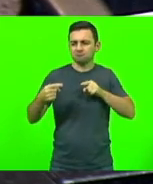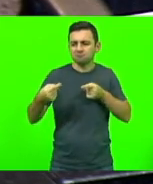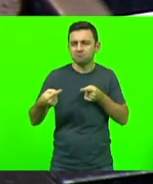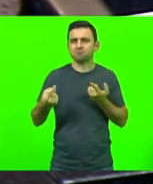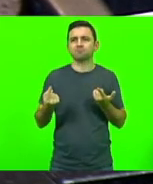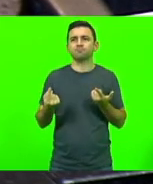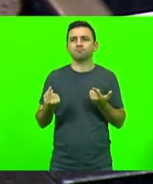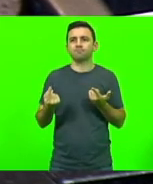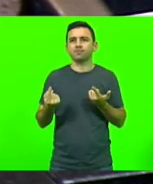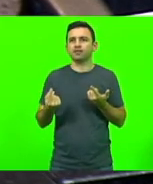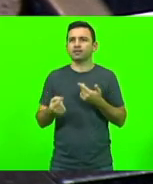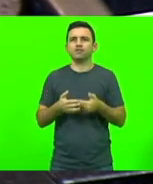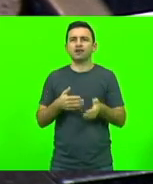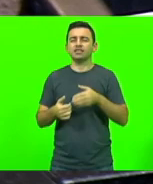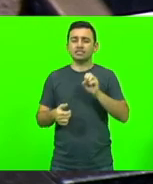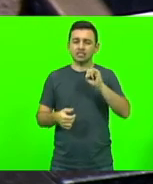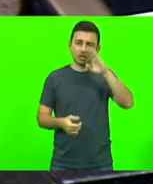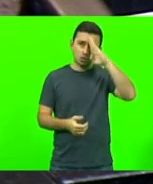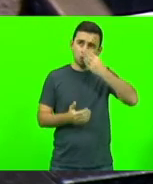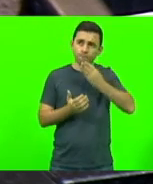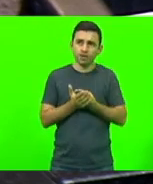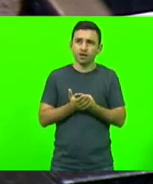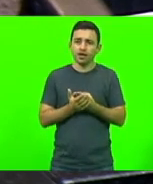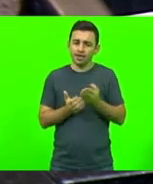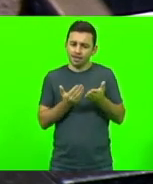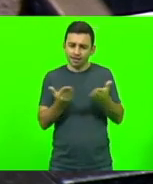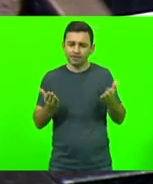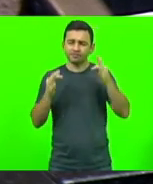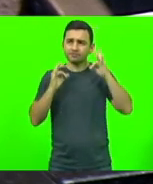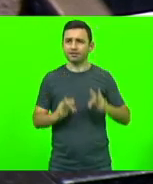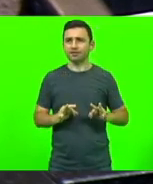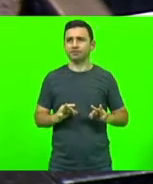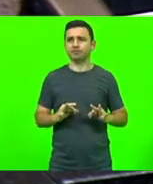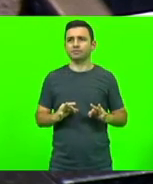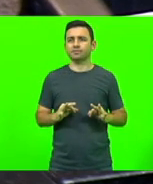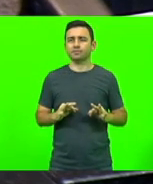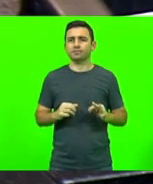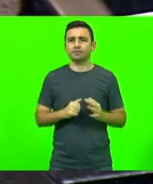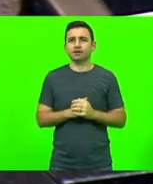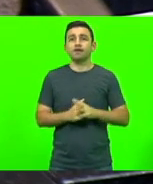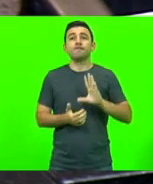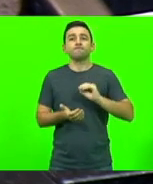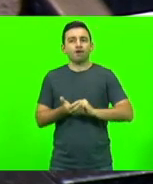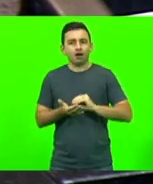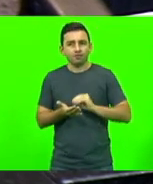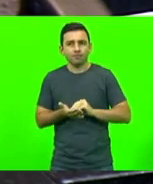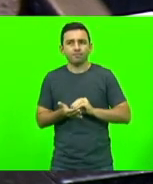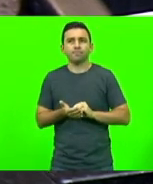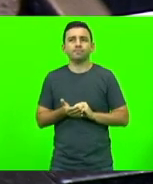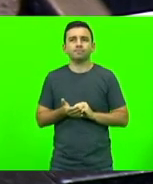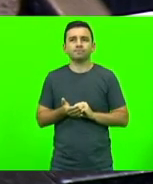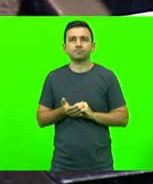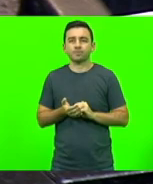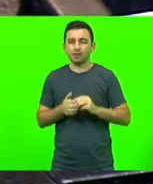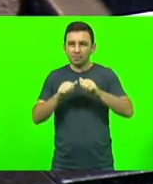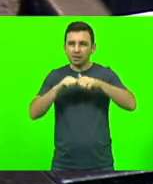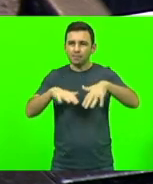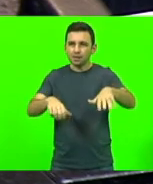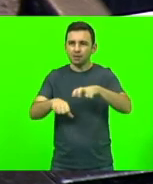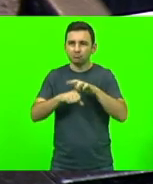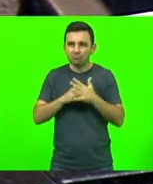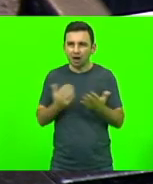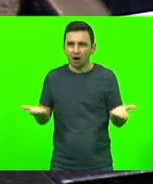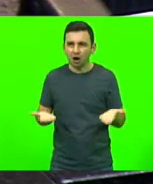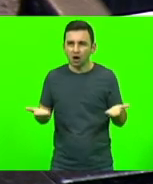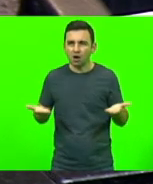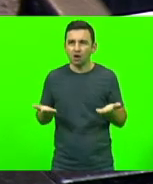críticas, quando tiverem a crença de que estão corretos. Está faltando isso. Essa pandemia demonstrou isso.